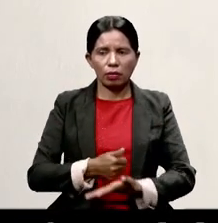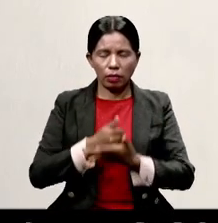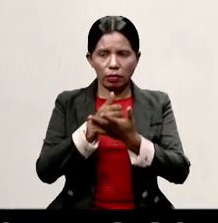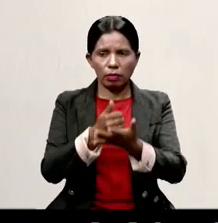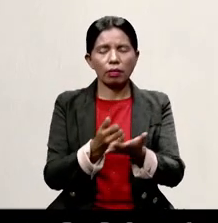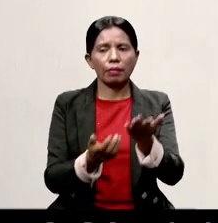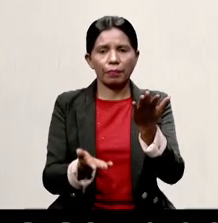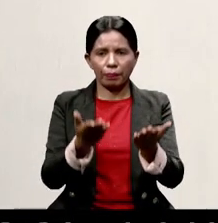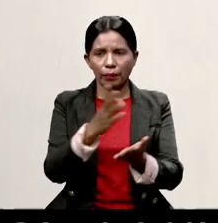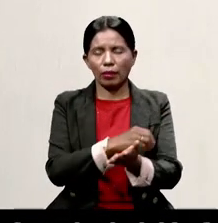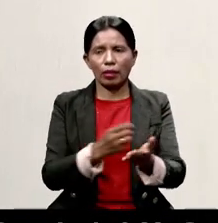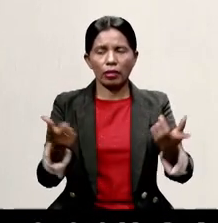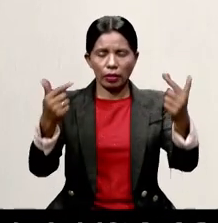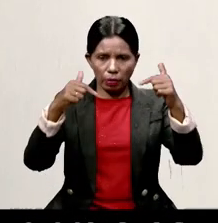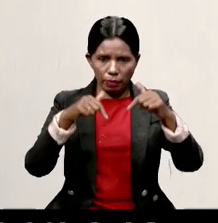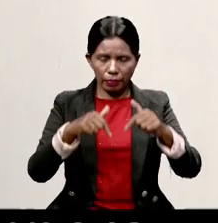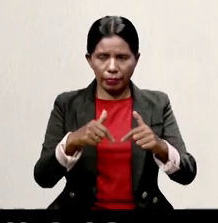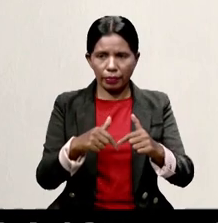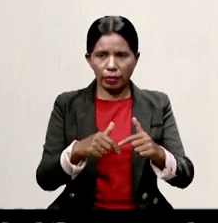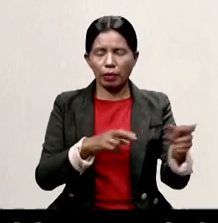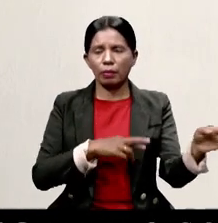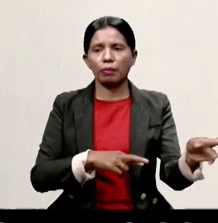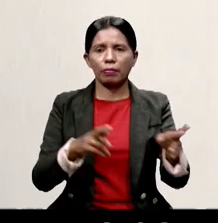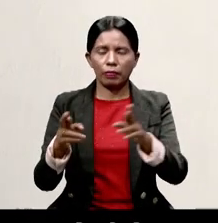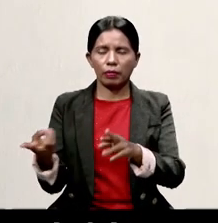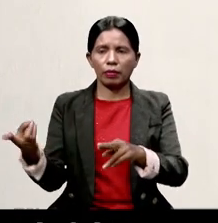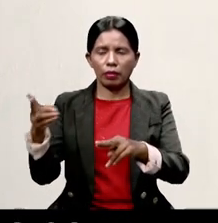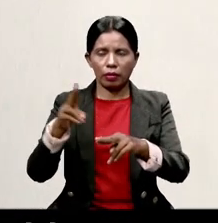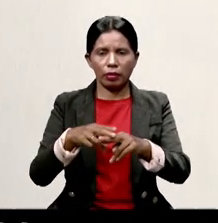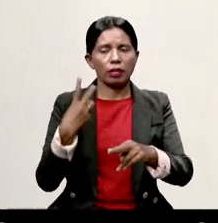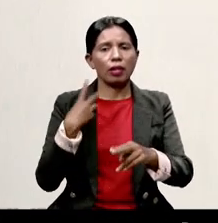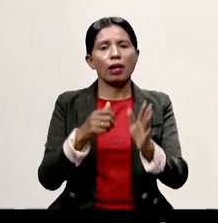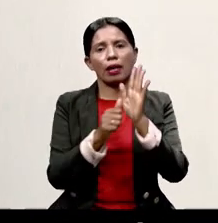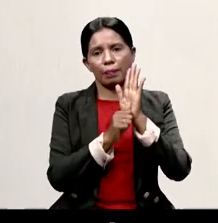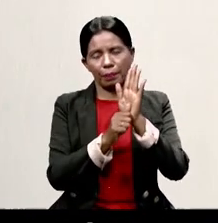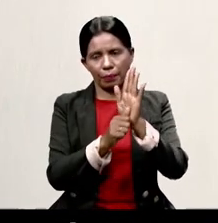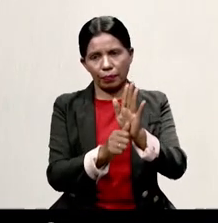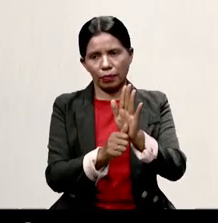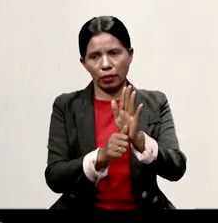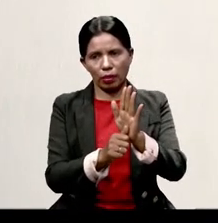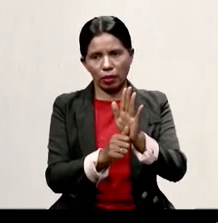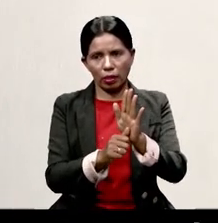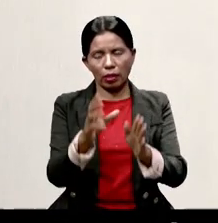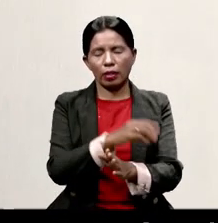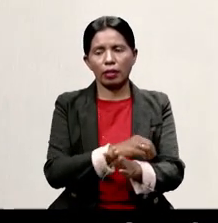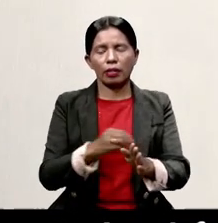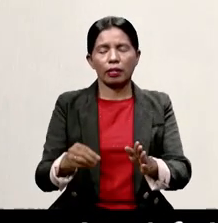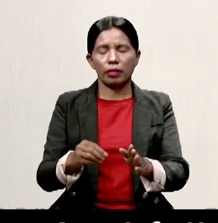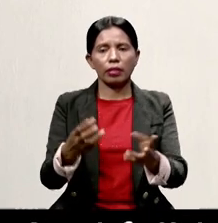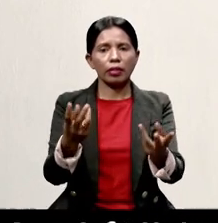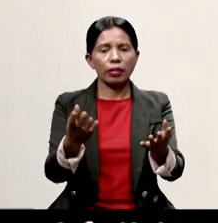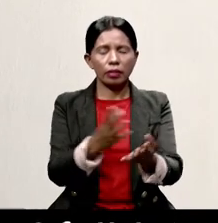e que vamos ver aquilo que prontamente já temos apresentado, que são os interesses da Timor e que